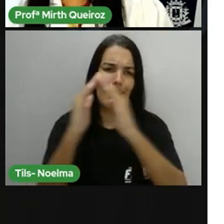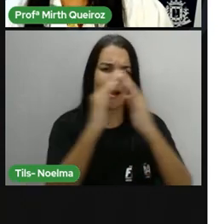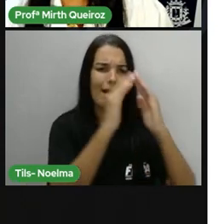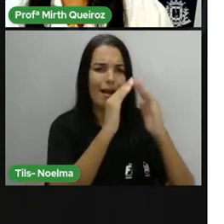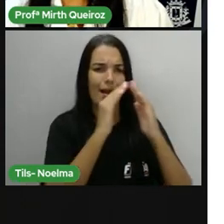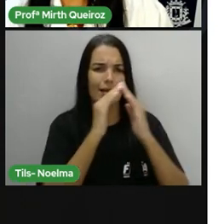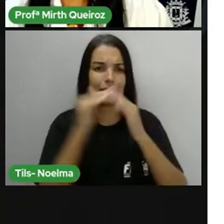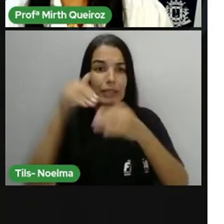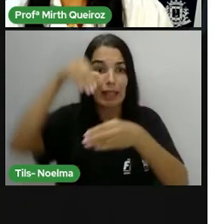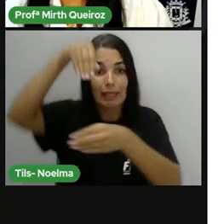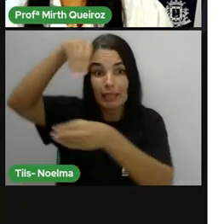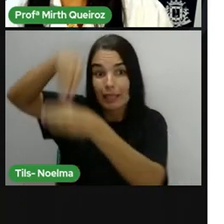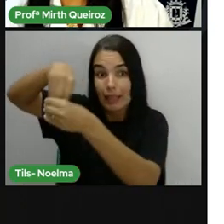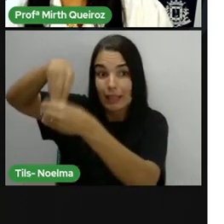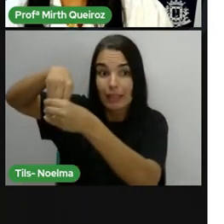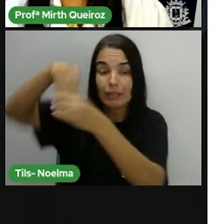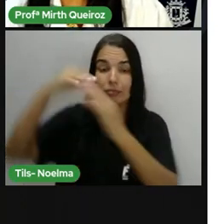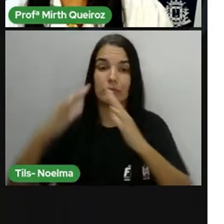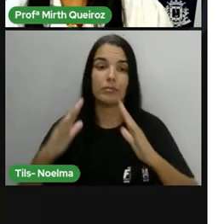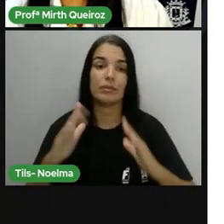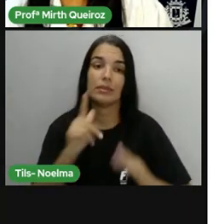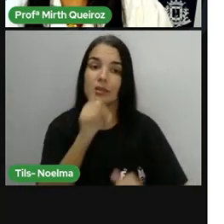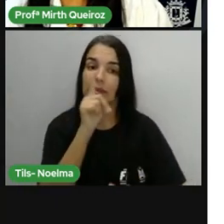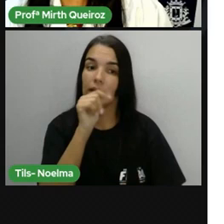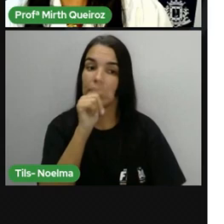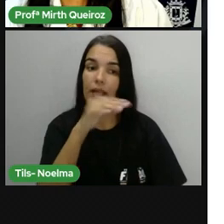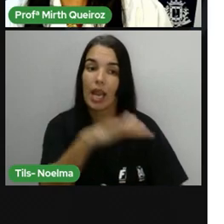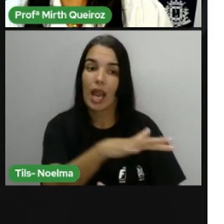casas dentro das lagoas, olha.